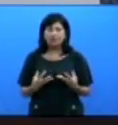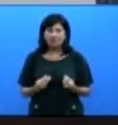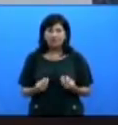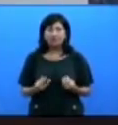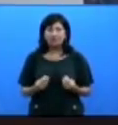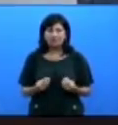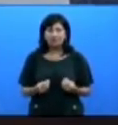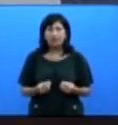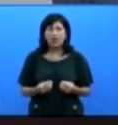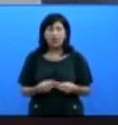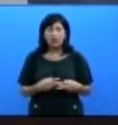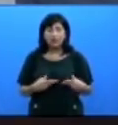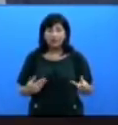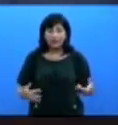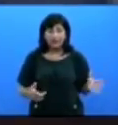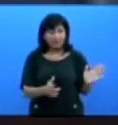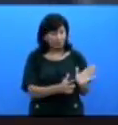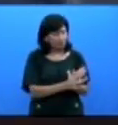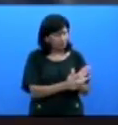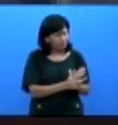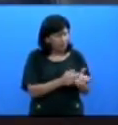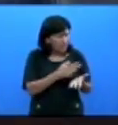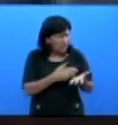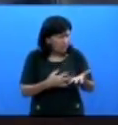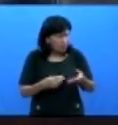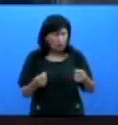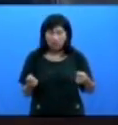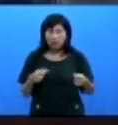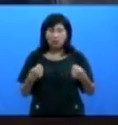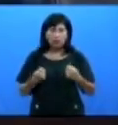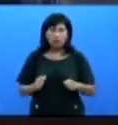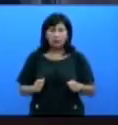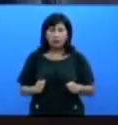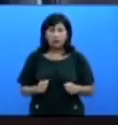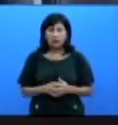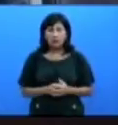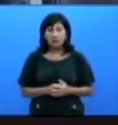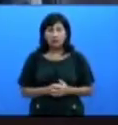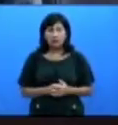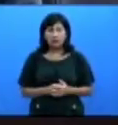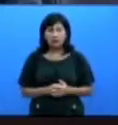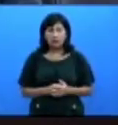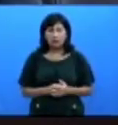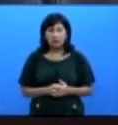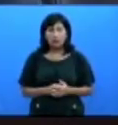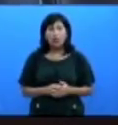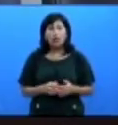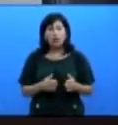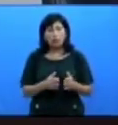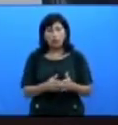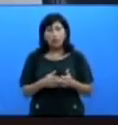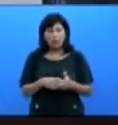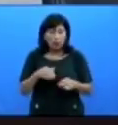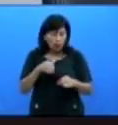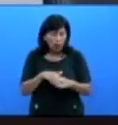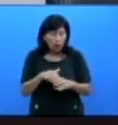1.156 emendas. Os vereadores e vereadoras que forem favoráveis à dispensa das